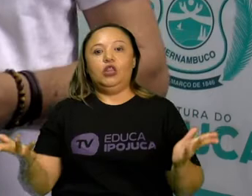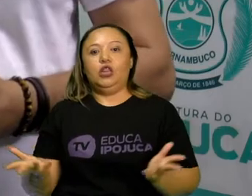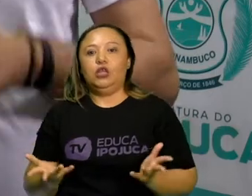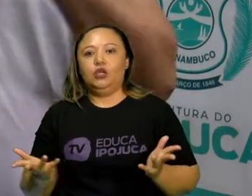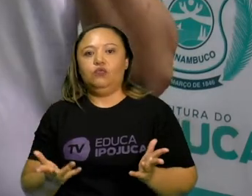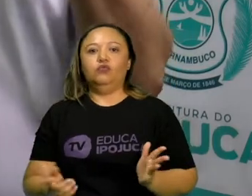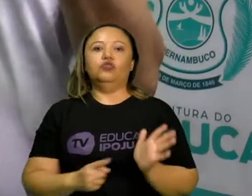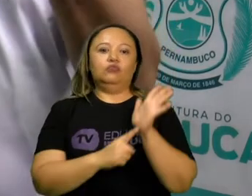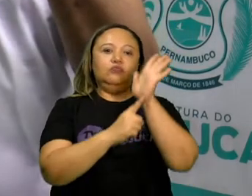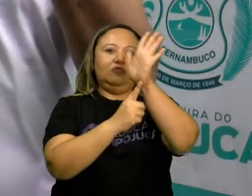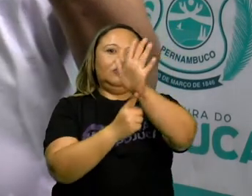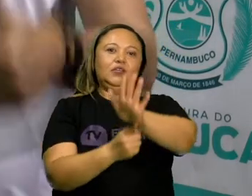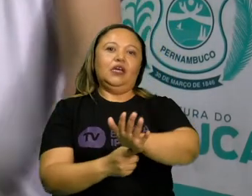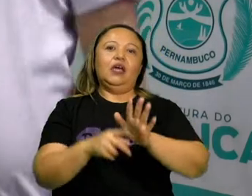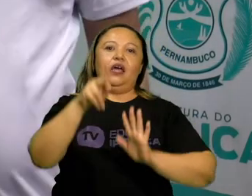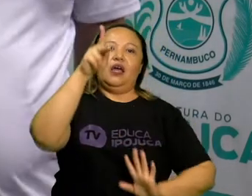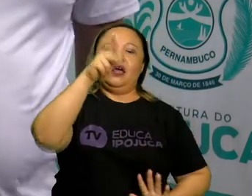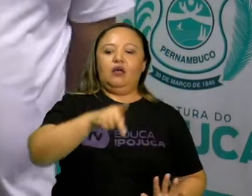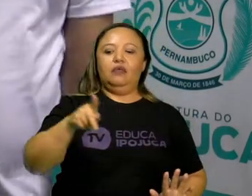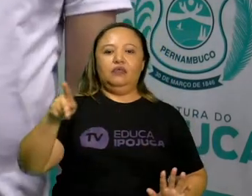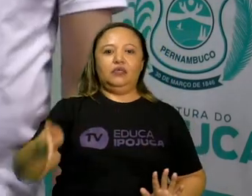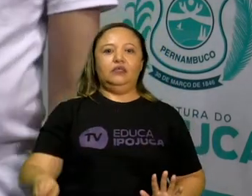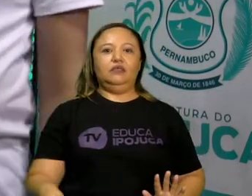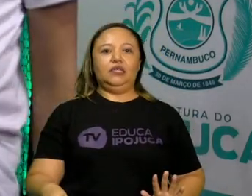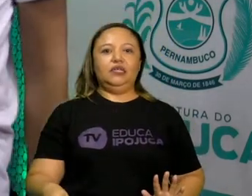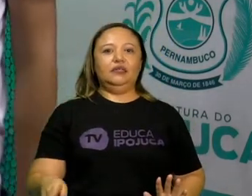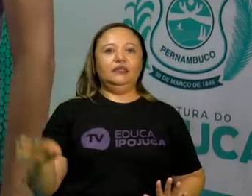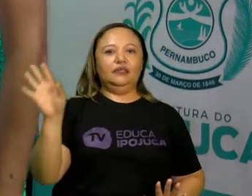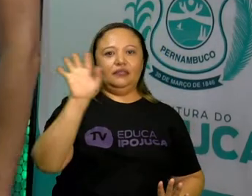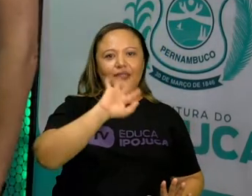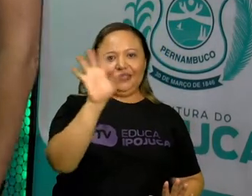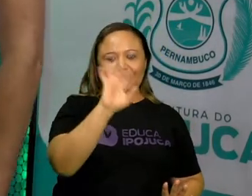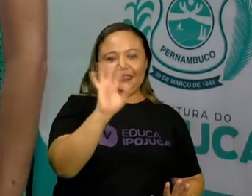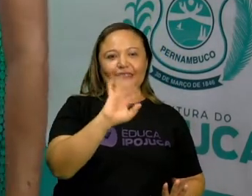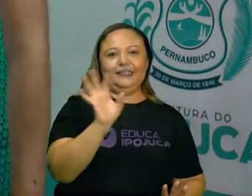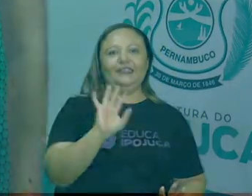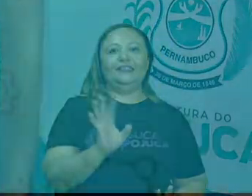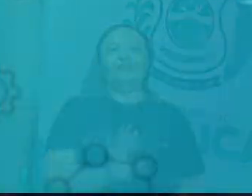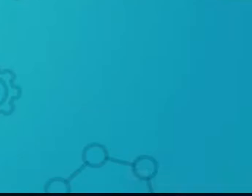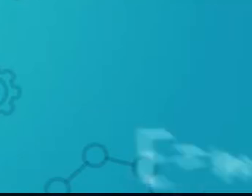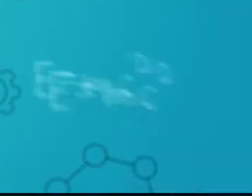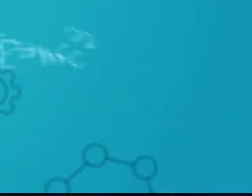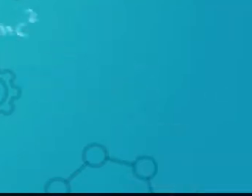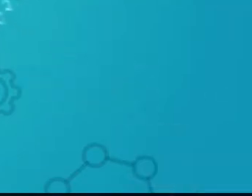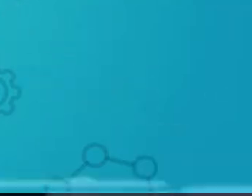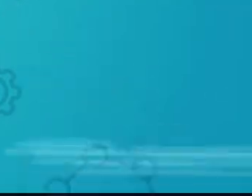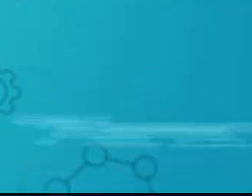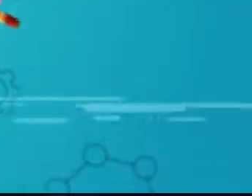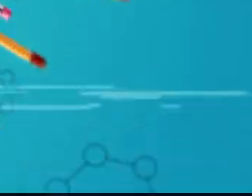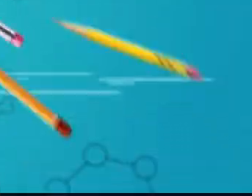bater um papo com ele sobre isso Beleza e a gente se vê na próxima aula Tchau pessoal valeu